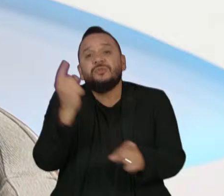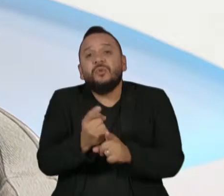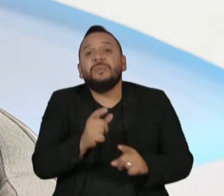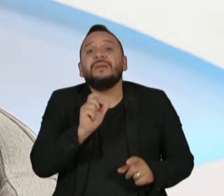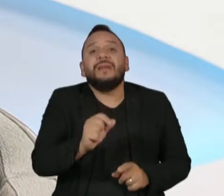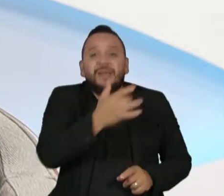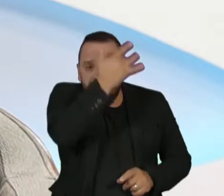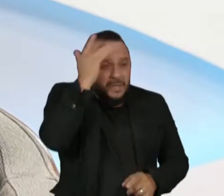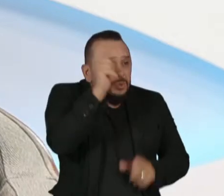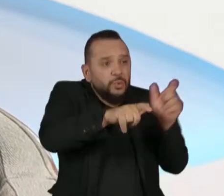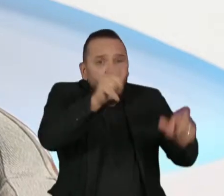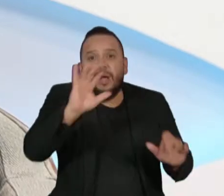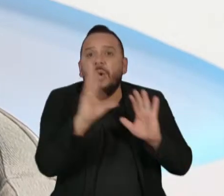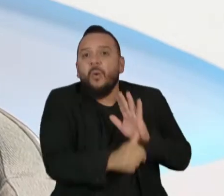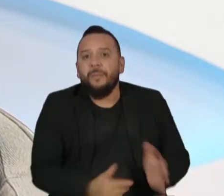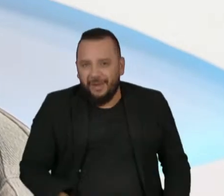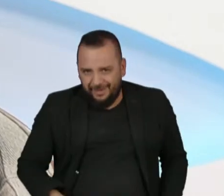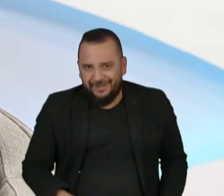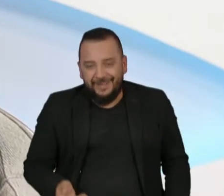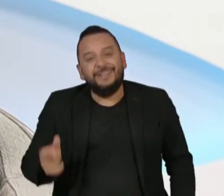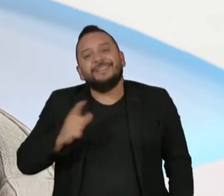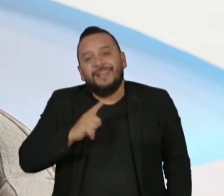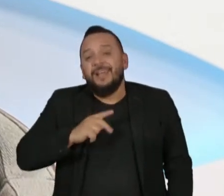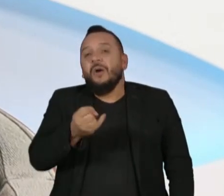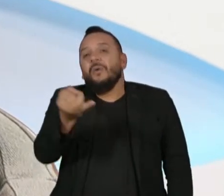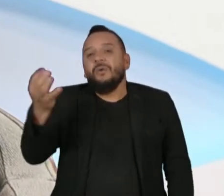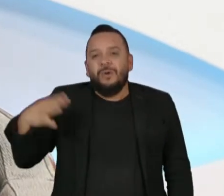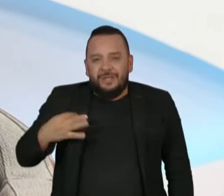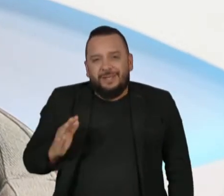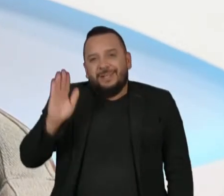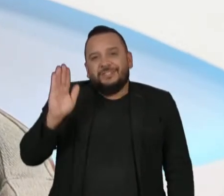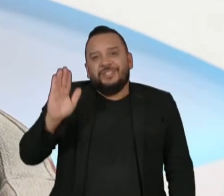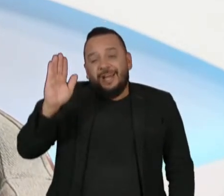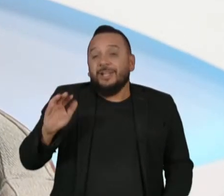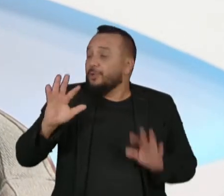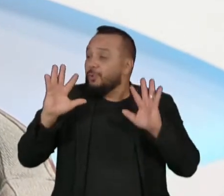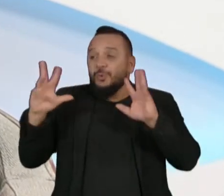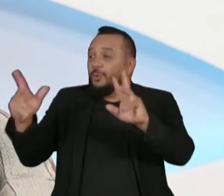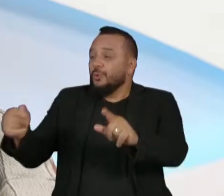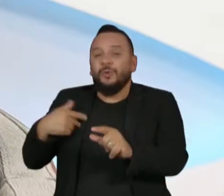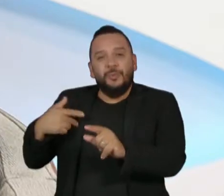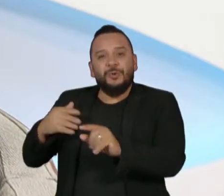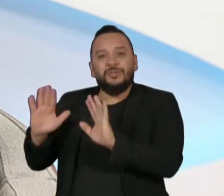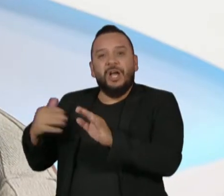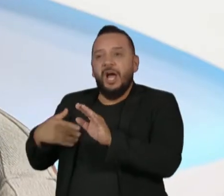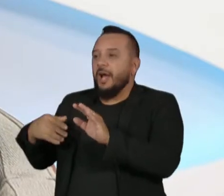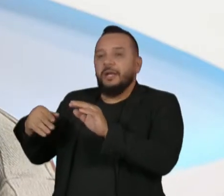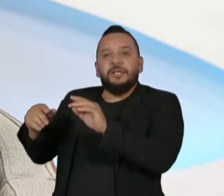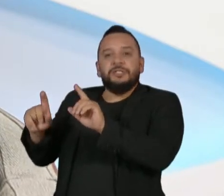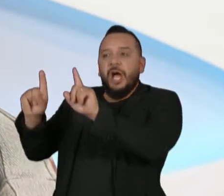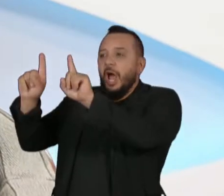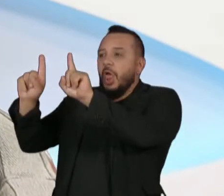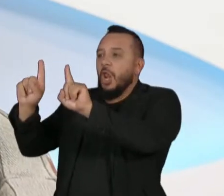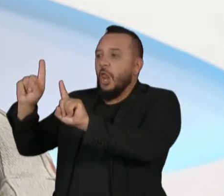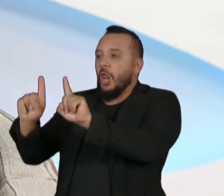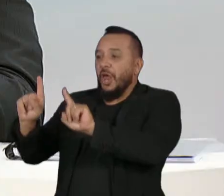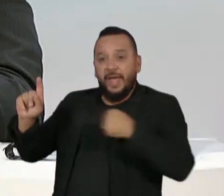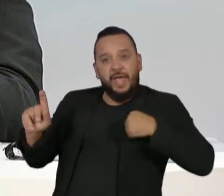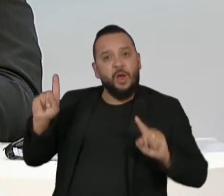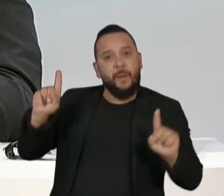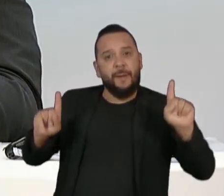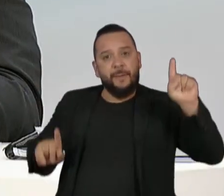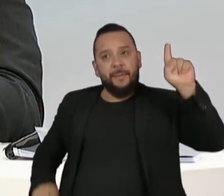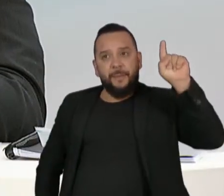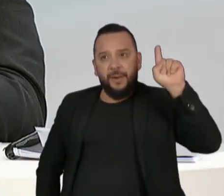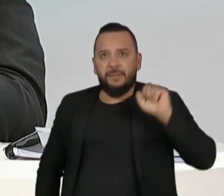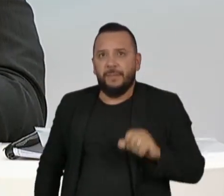de alguém, porque os candidatos, né, de forma deselegante e desespero, porque todos caíram na pesquisa e eu estou subindo igual um foguete aqui na cidade de São Paulo. Eu estou perguntando coisa do